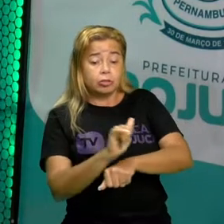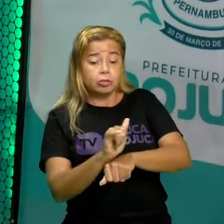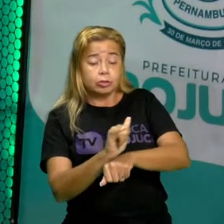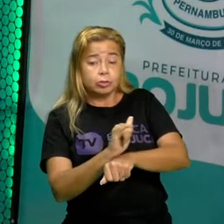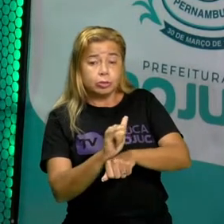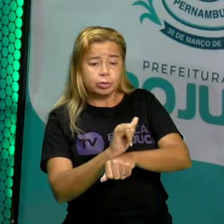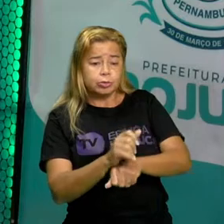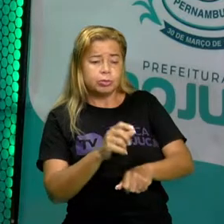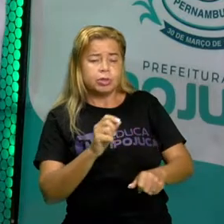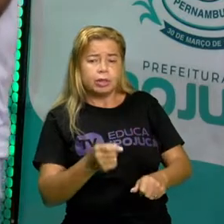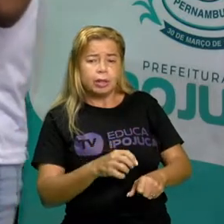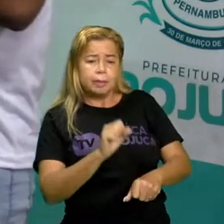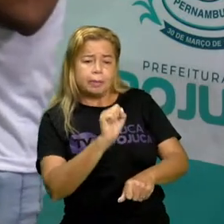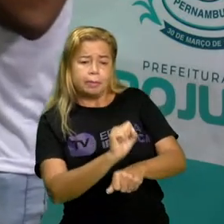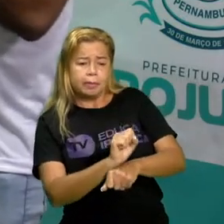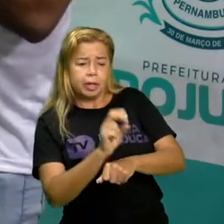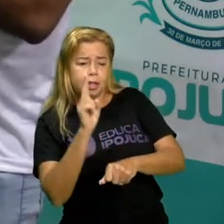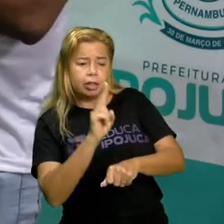aqui e